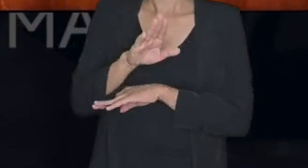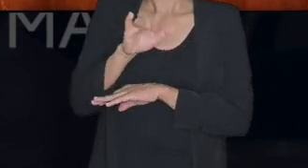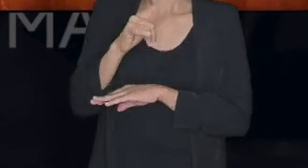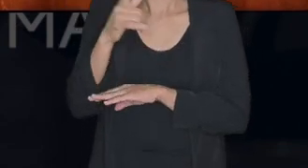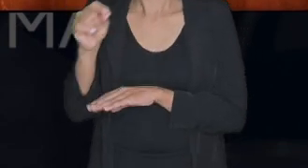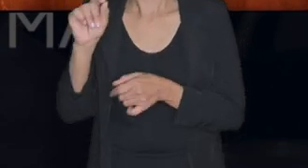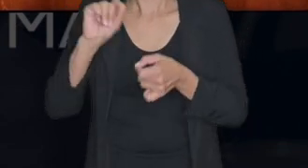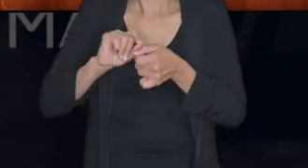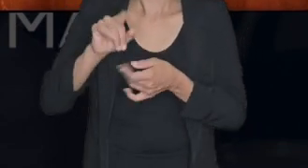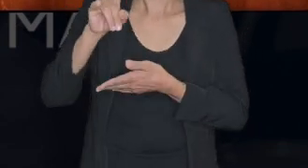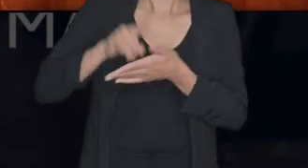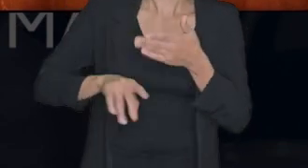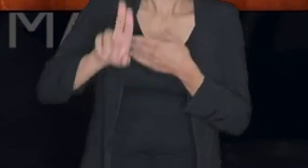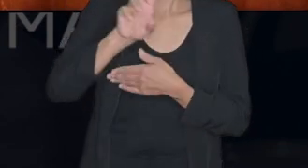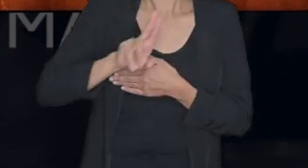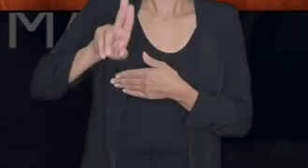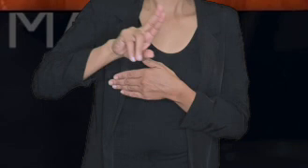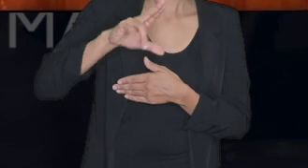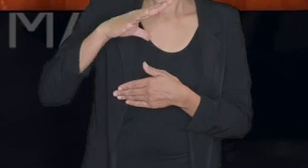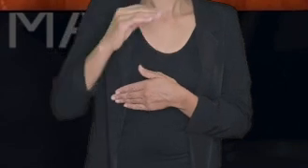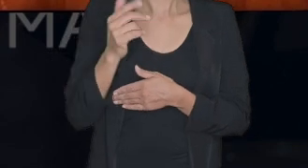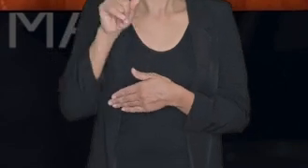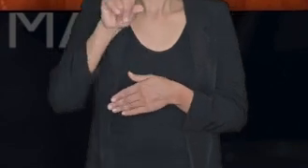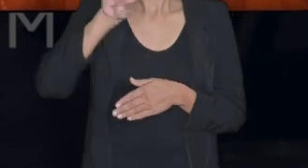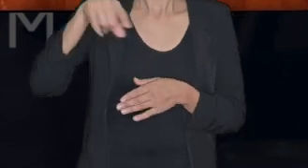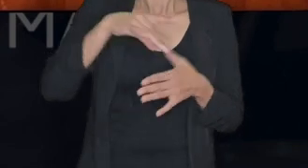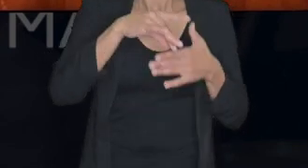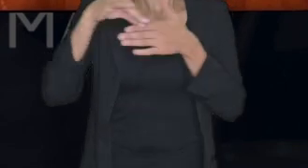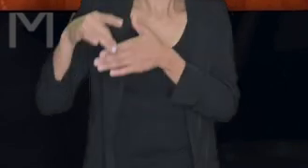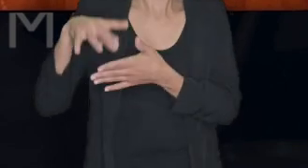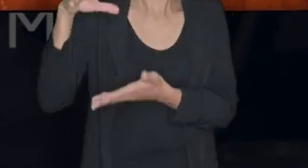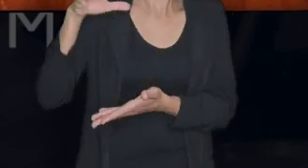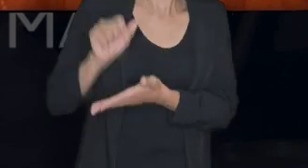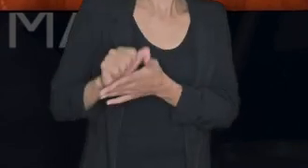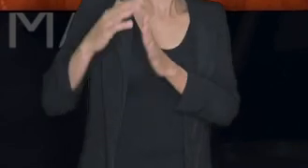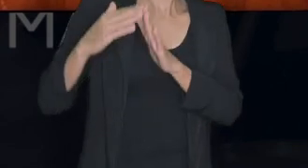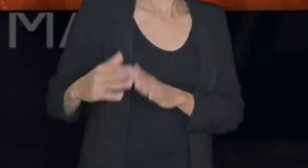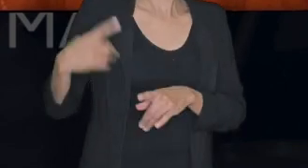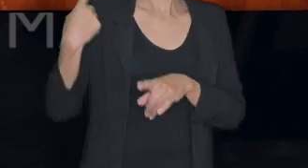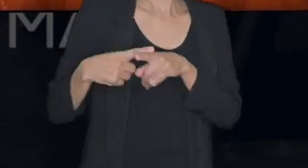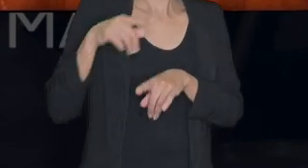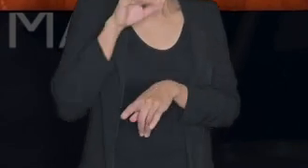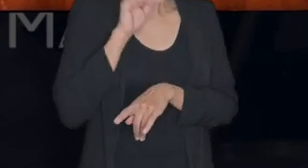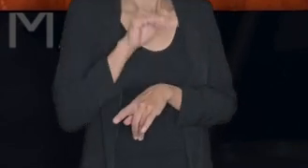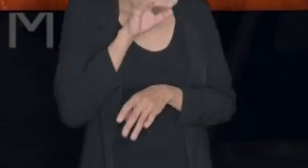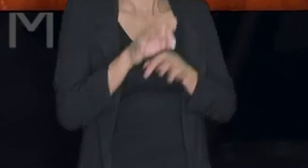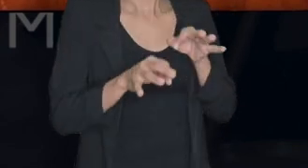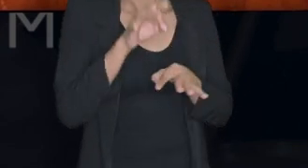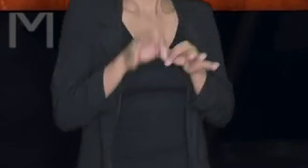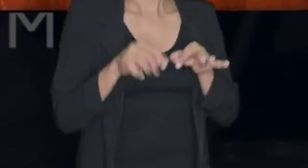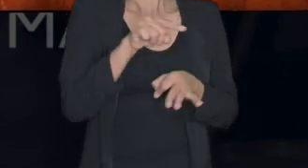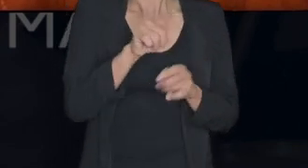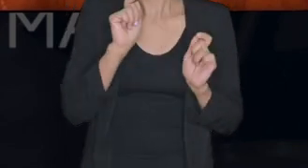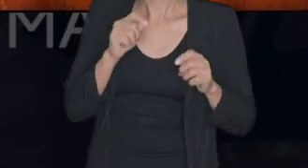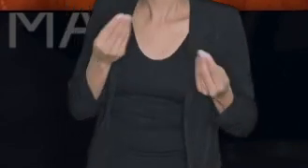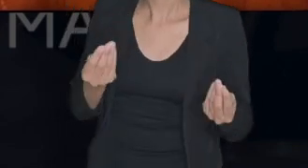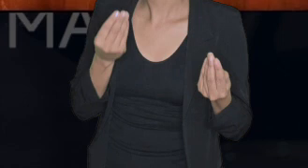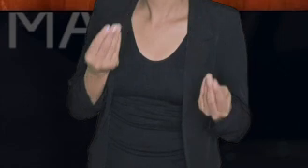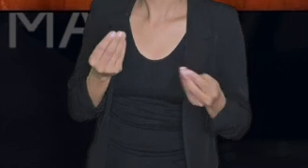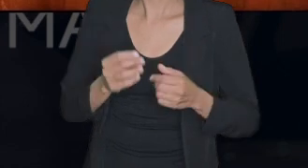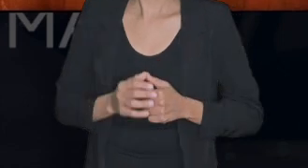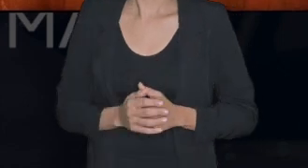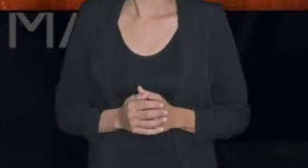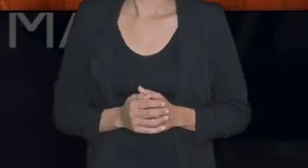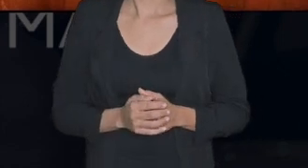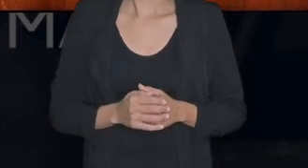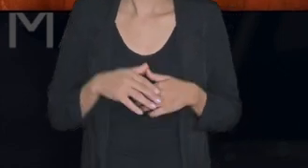extrajudicial e depois isso é levado para o registro de imóveis, para que vai incomodar o judiciário em triangular relação processual? Pois bem, por 2